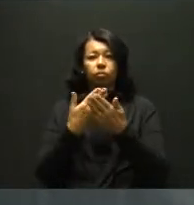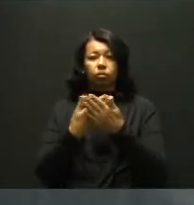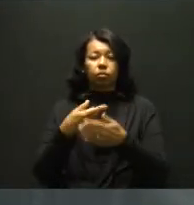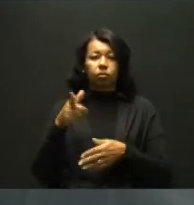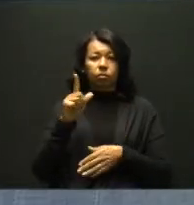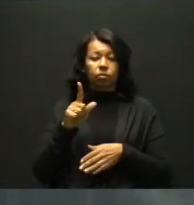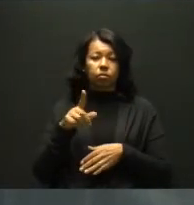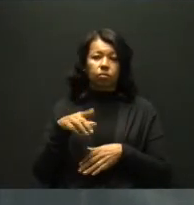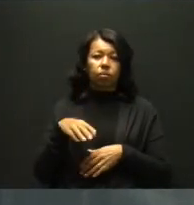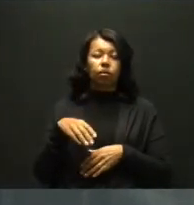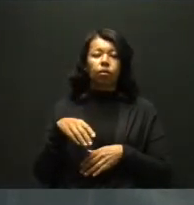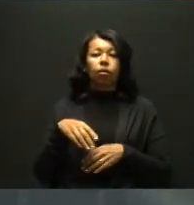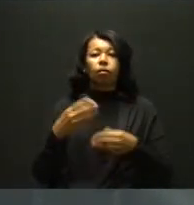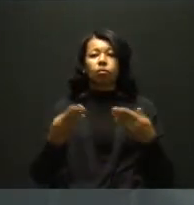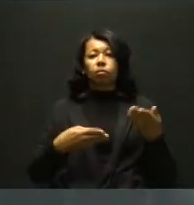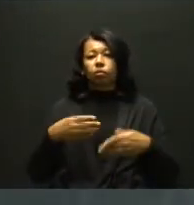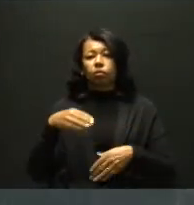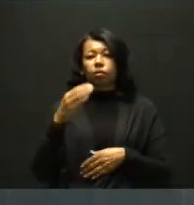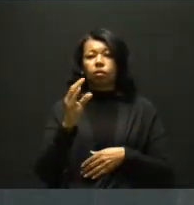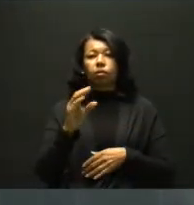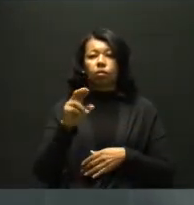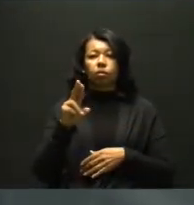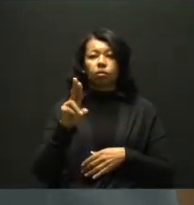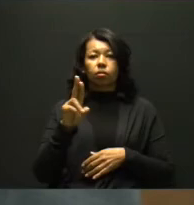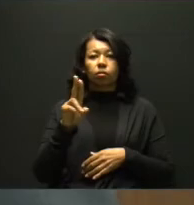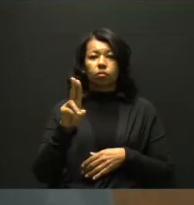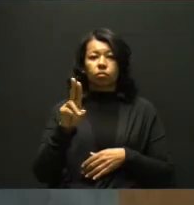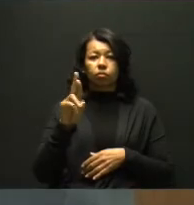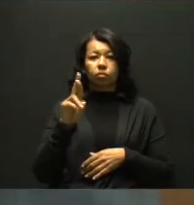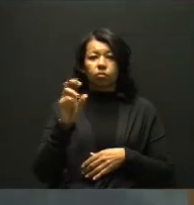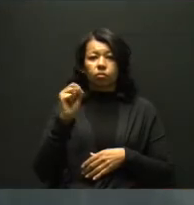funcionários da cursan a dissolução da empresa a